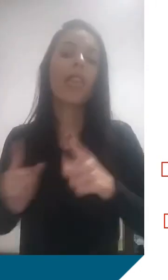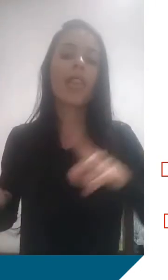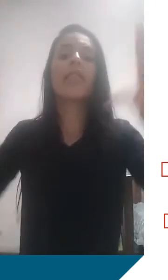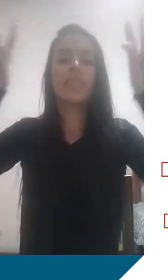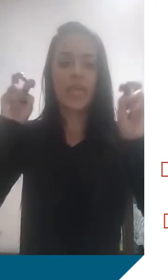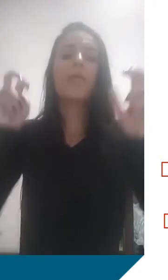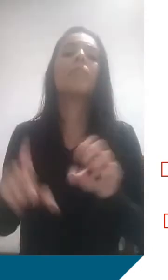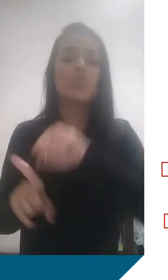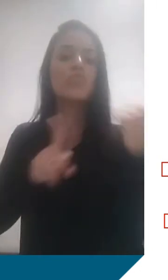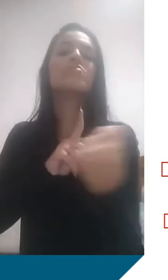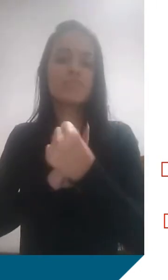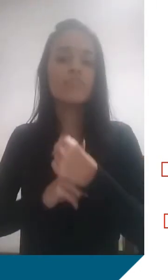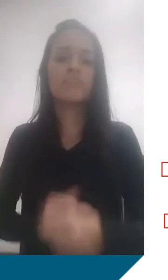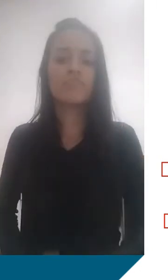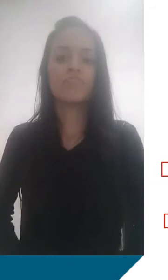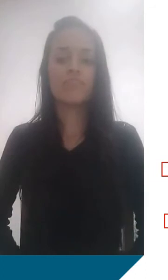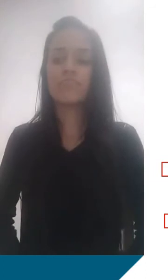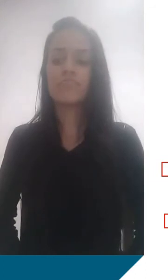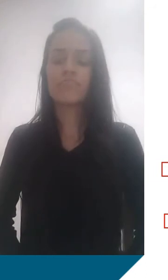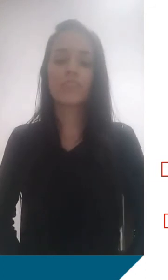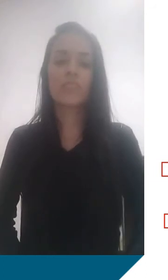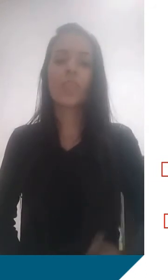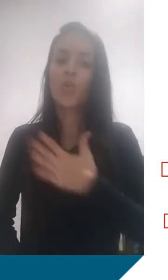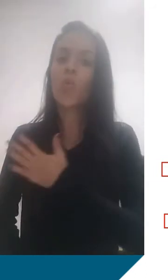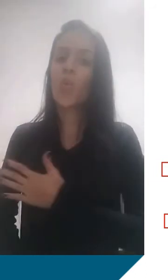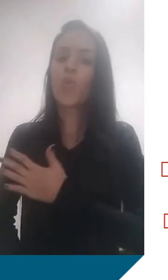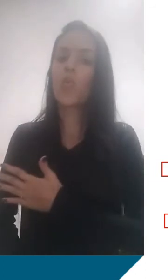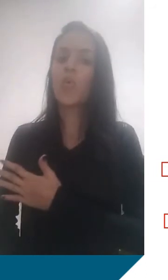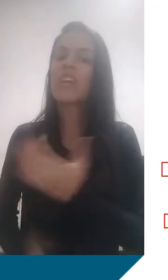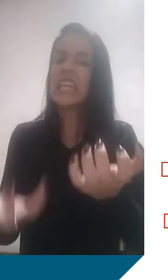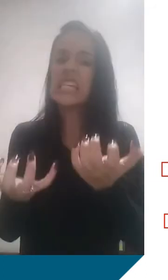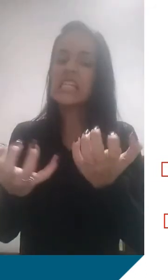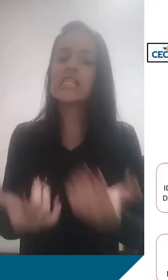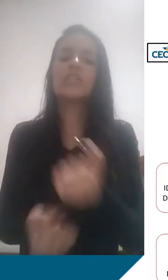denúncia social, e engajada em ideais abolicionistas.